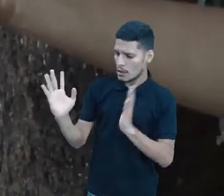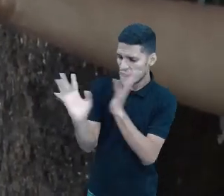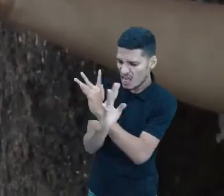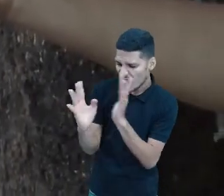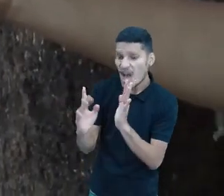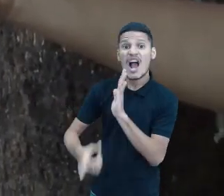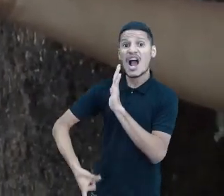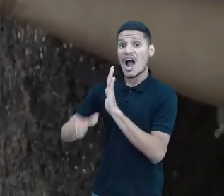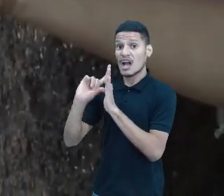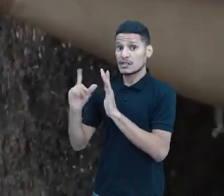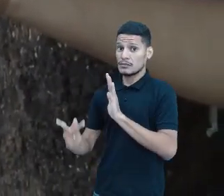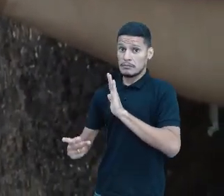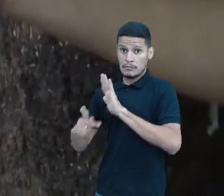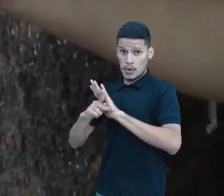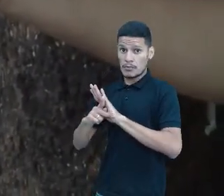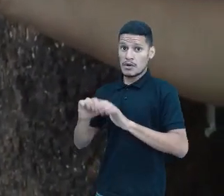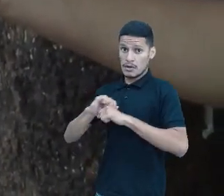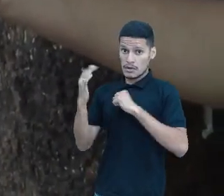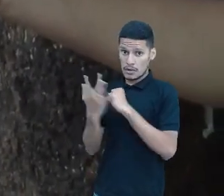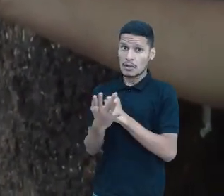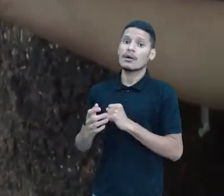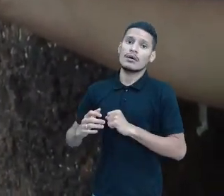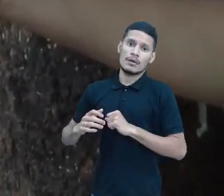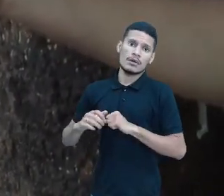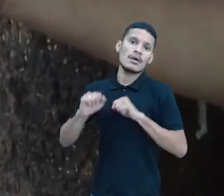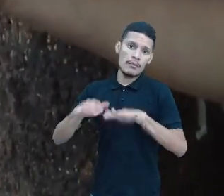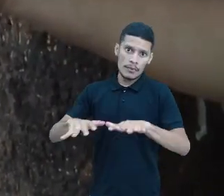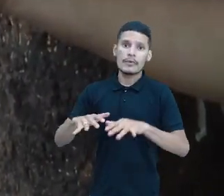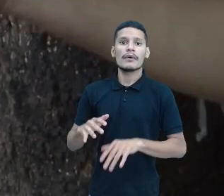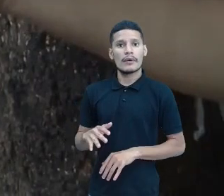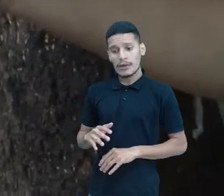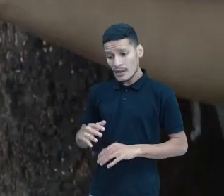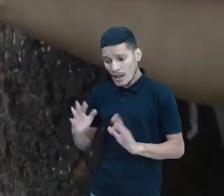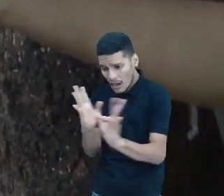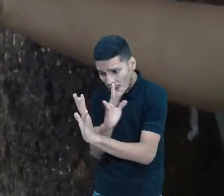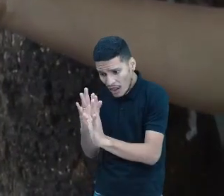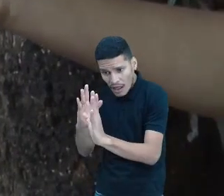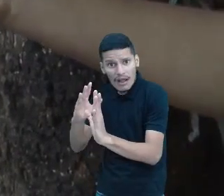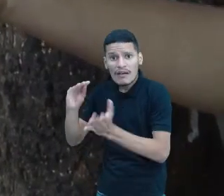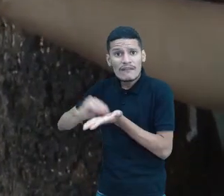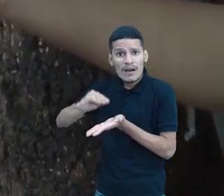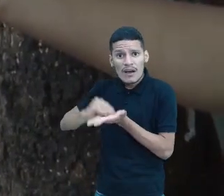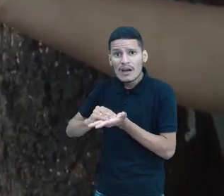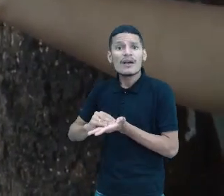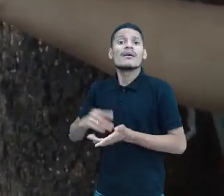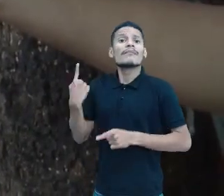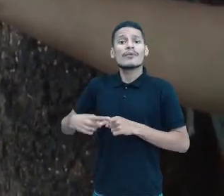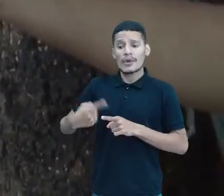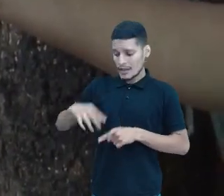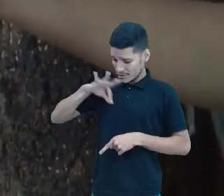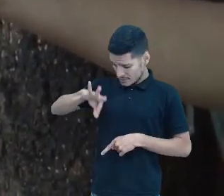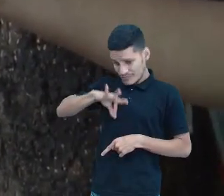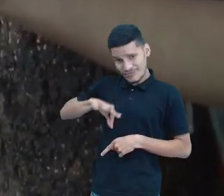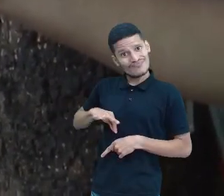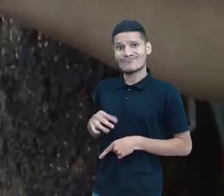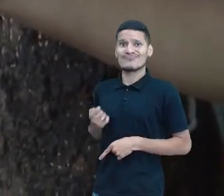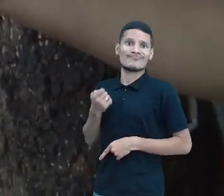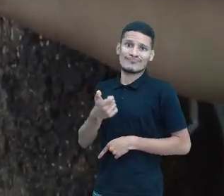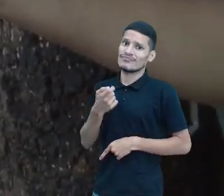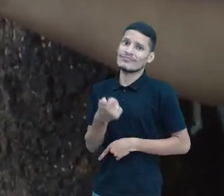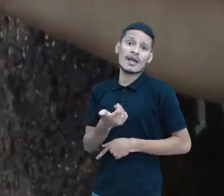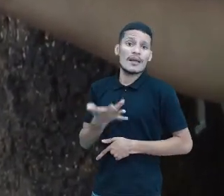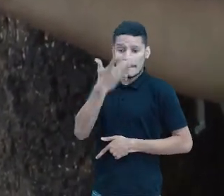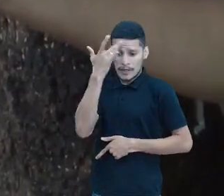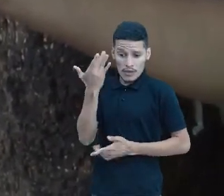antes das restrições da pandemia. O fluxo diminuiu porque o financeiro das pessoas apertou, muita gente perdeu o